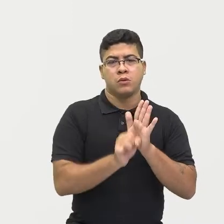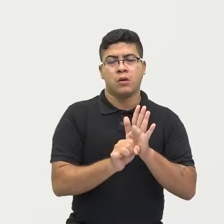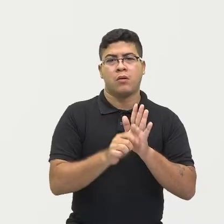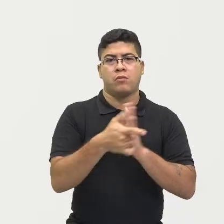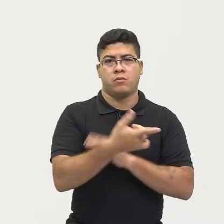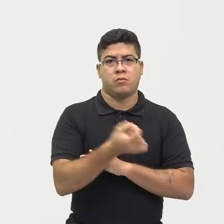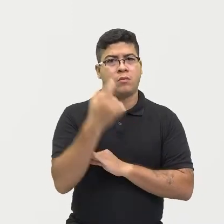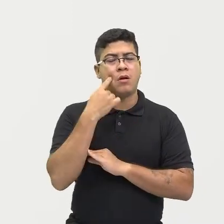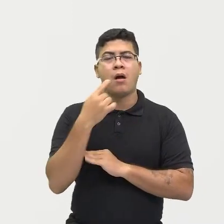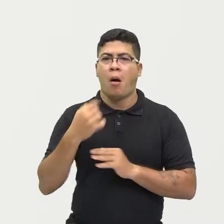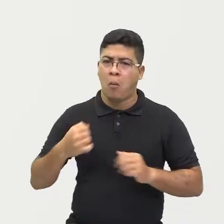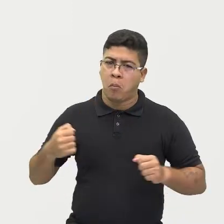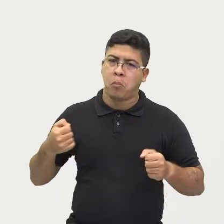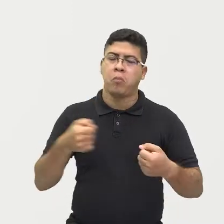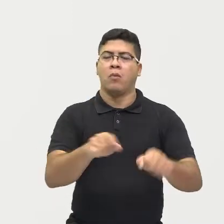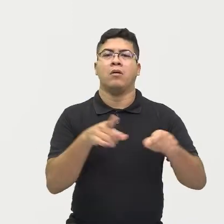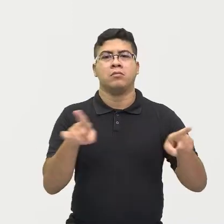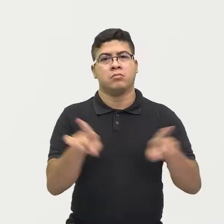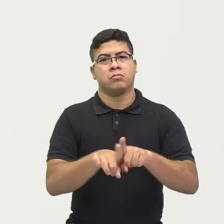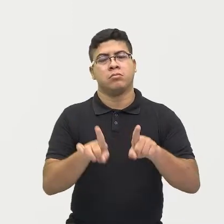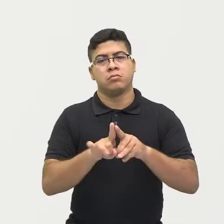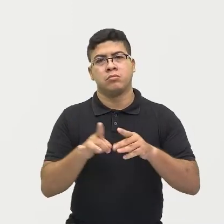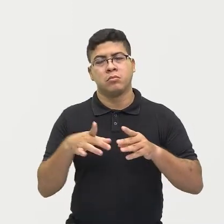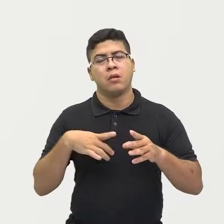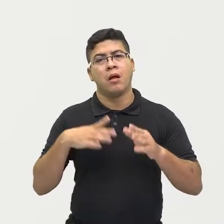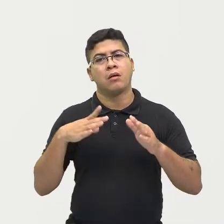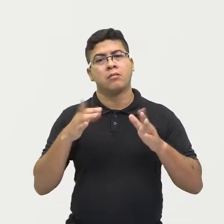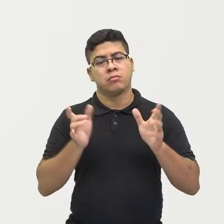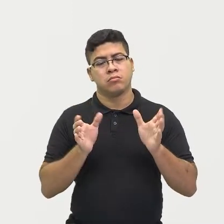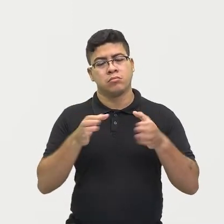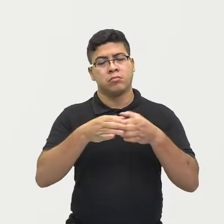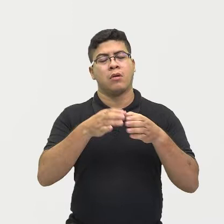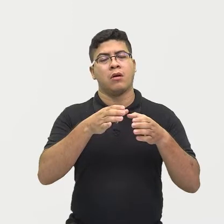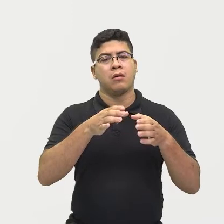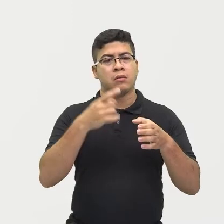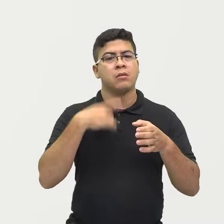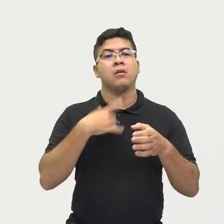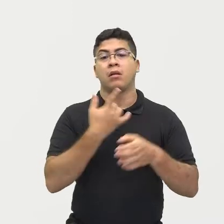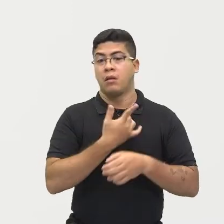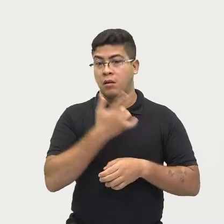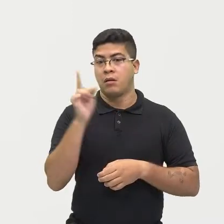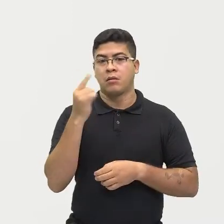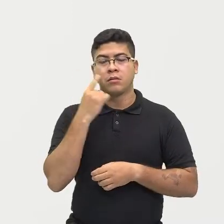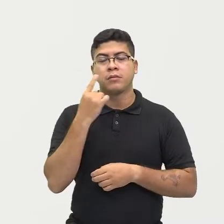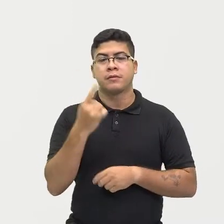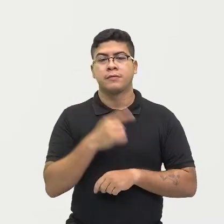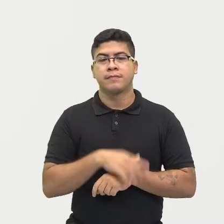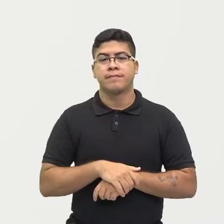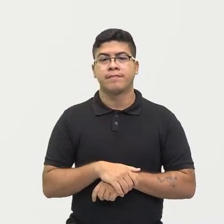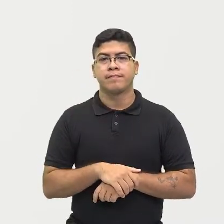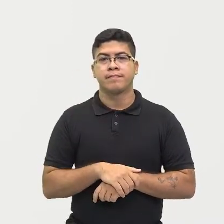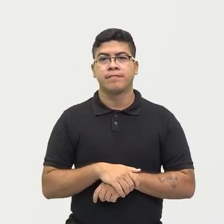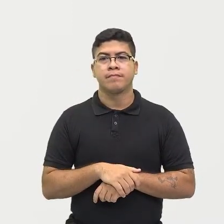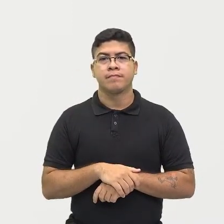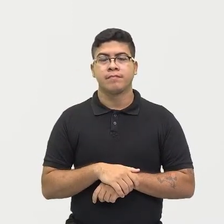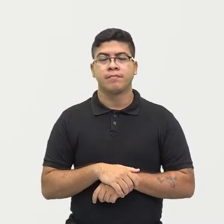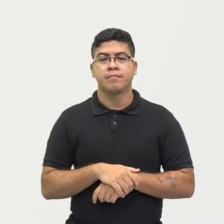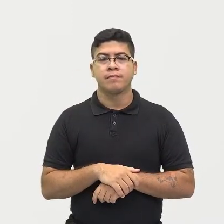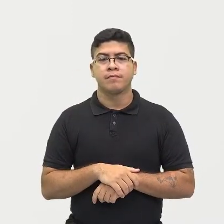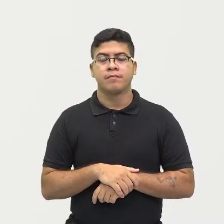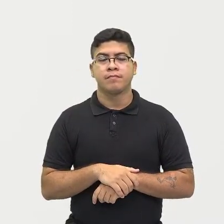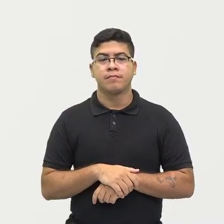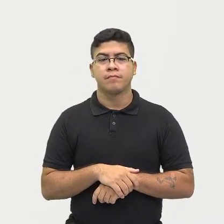bem impactante nessa escola. Temos mais informações, olha só, falando um pouco mais aí sobre